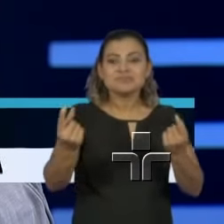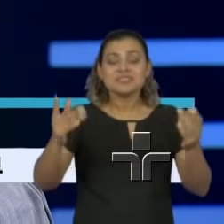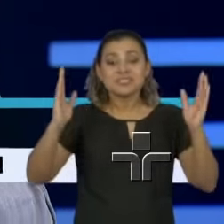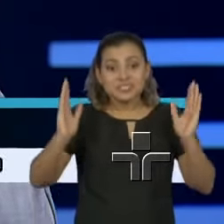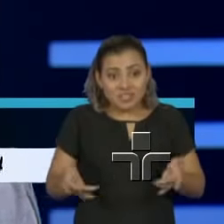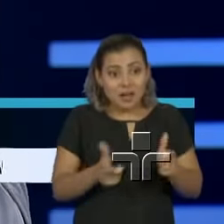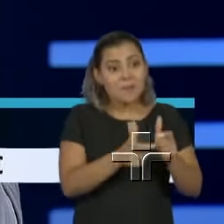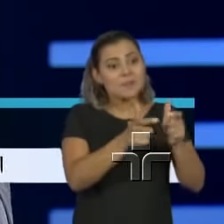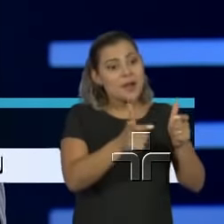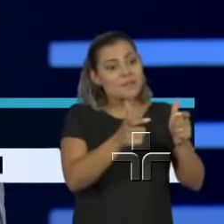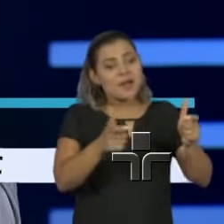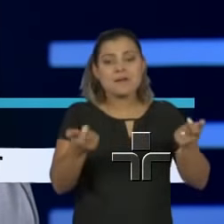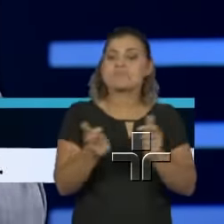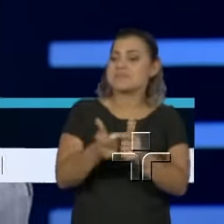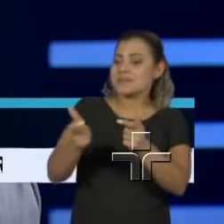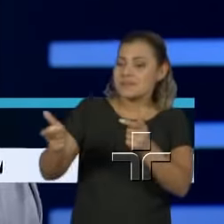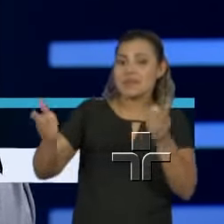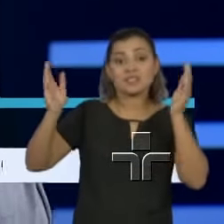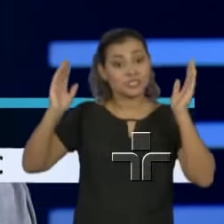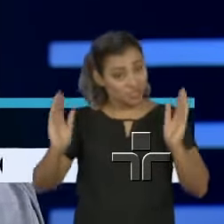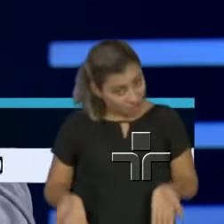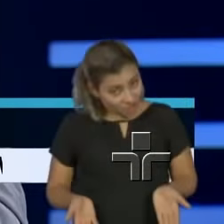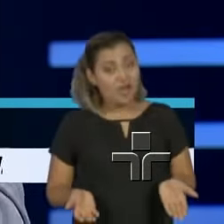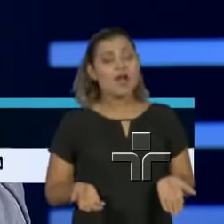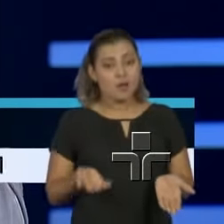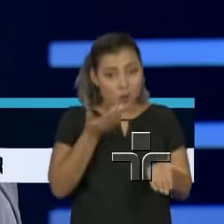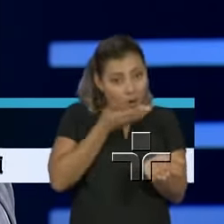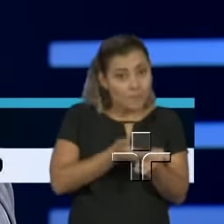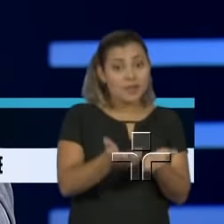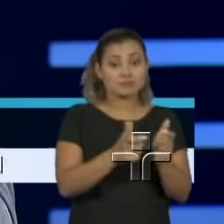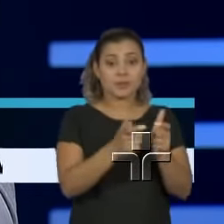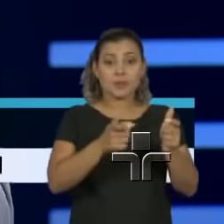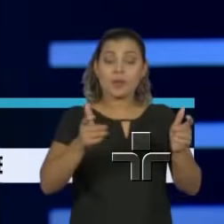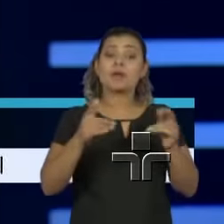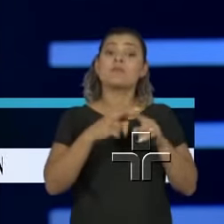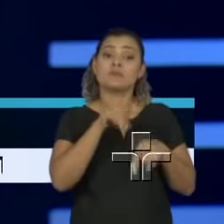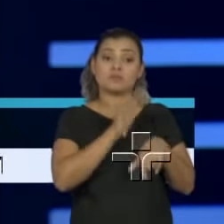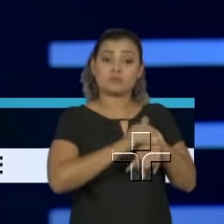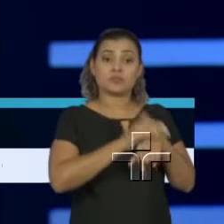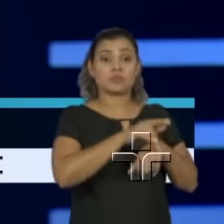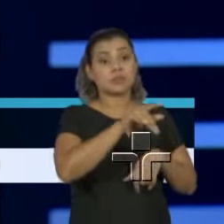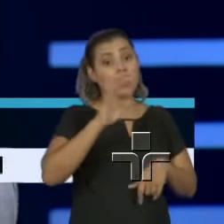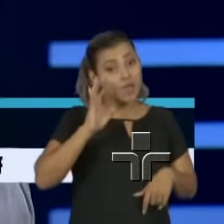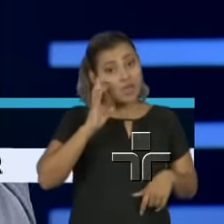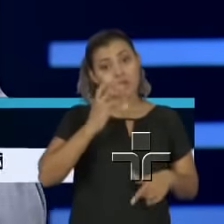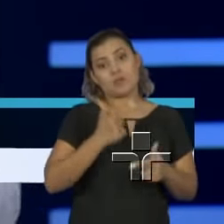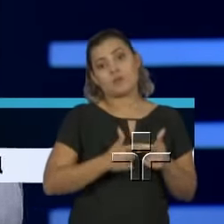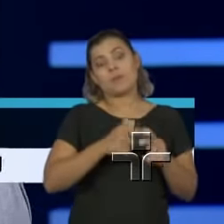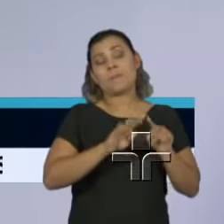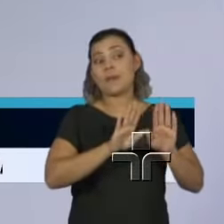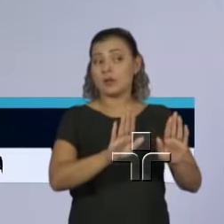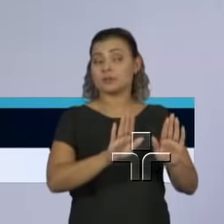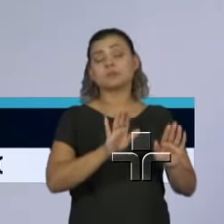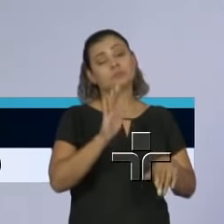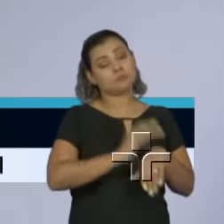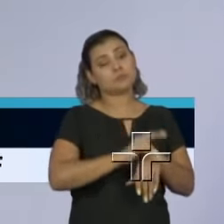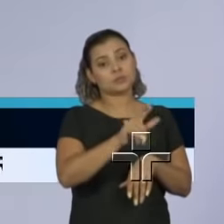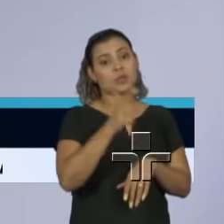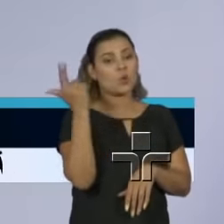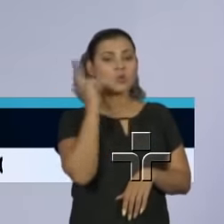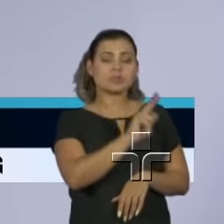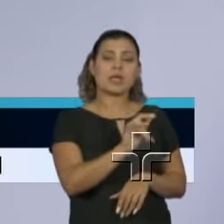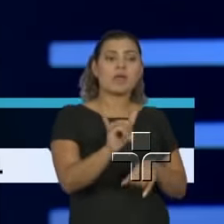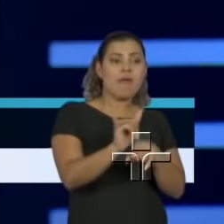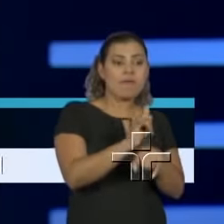estarão surgindo ou que estarão acopladas com esse início de crescimento, então você pode não resolver o problema, mas minimamente você cria uma situação